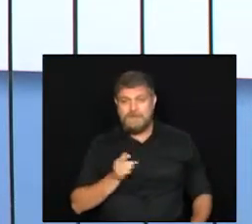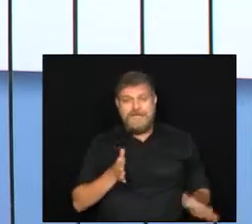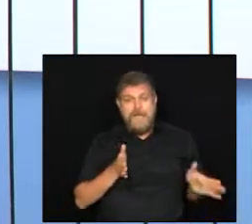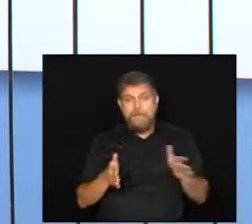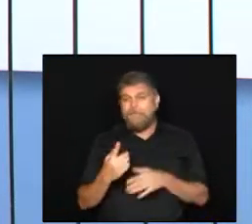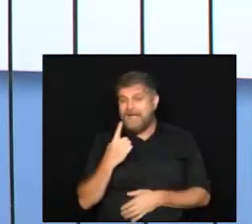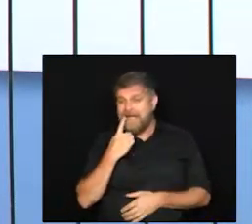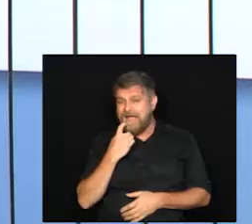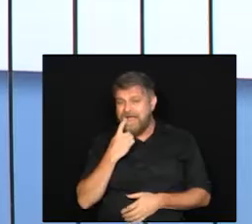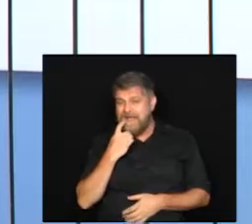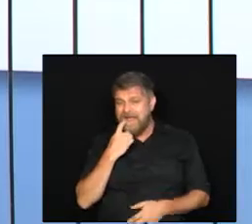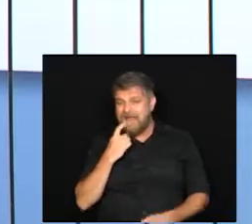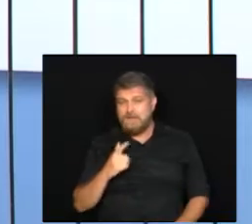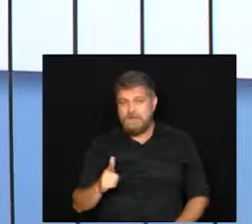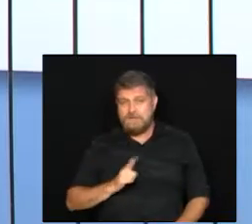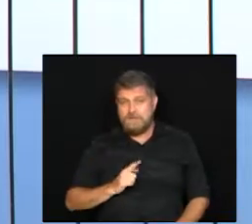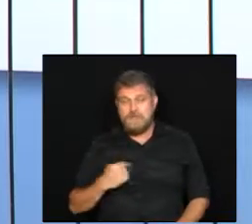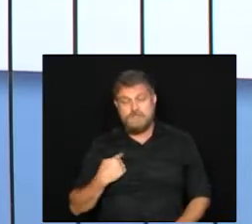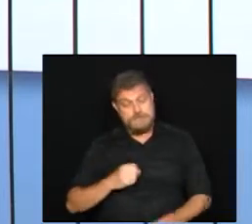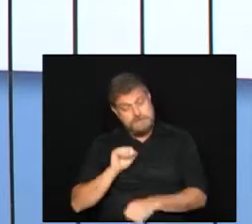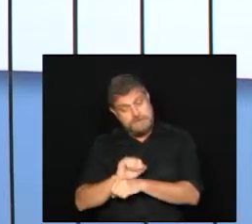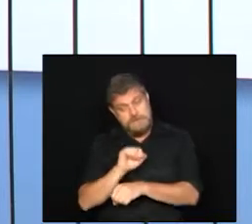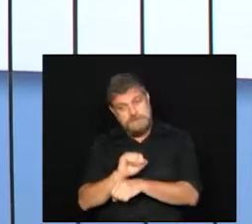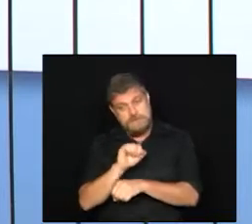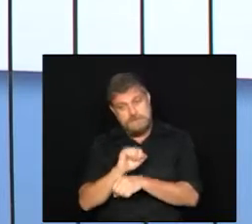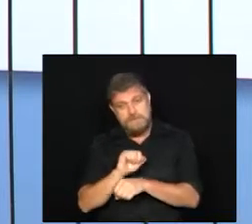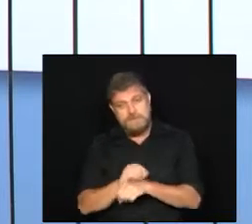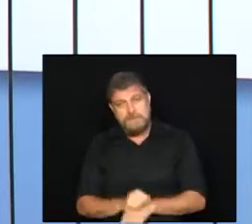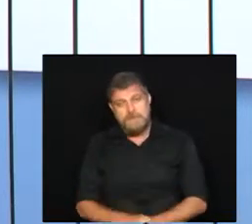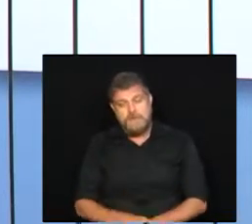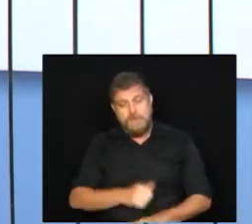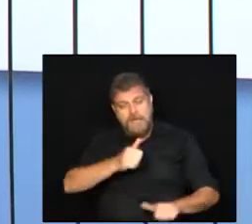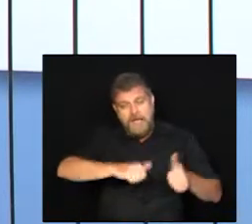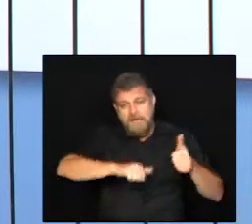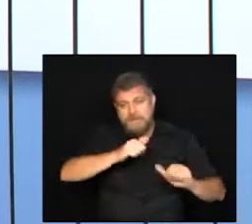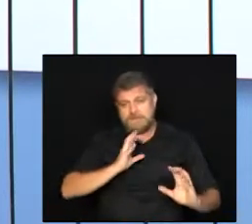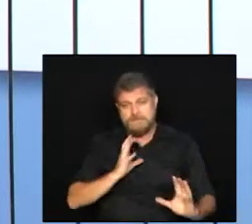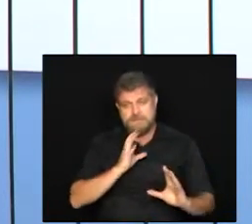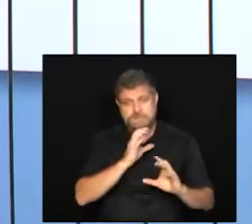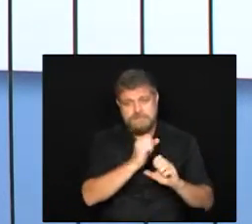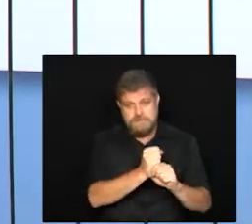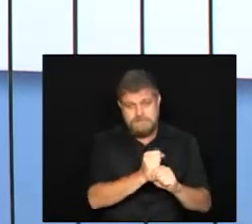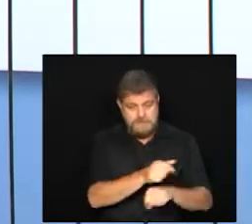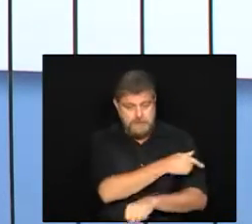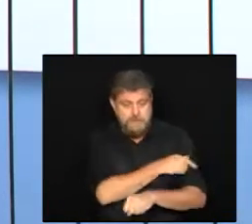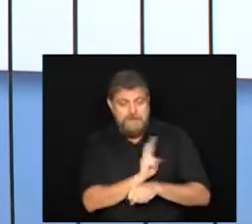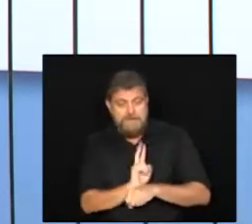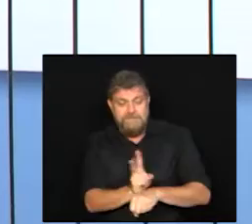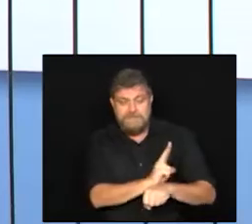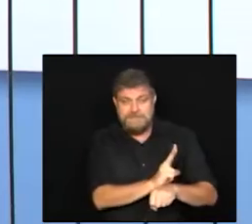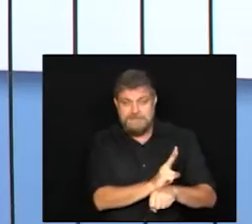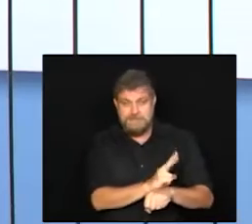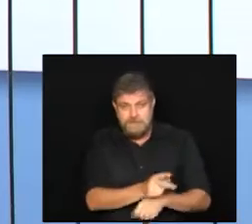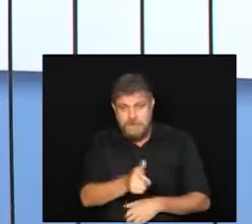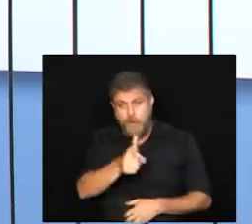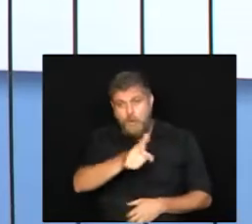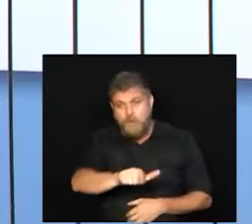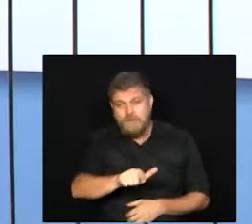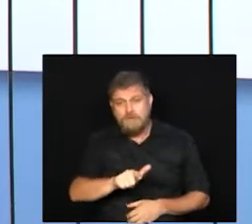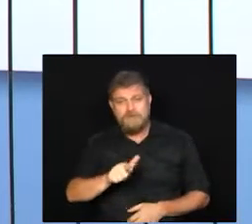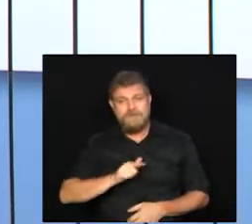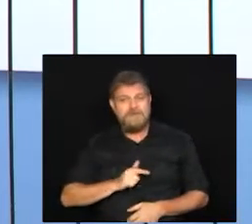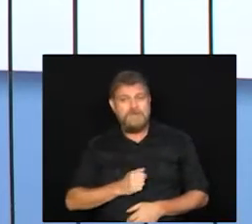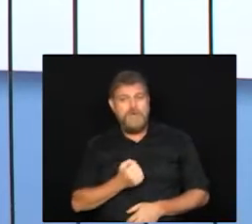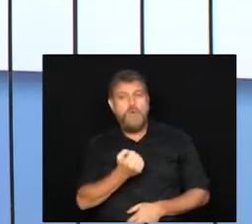vermelha em Campinas. Então a gente aguarda aí um balanço de uma nova fiscalização, deixando o